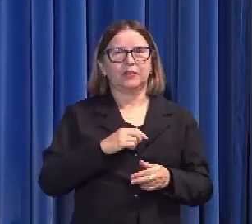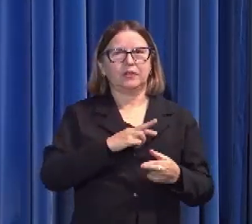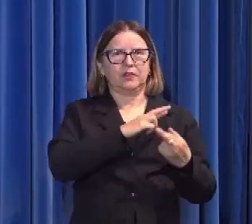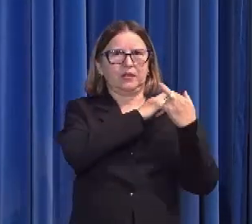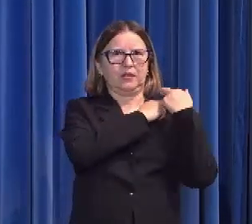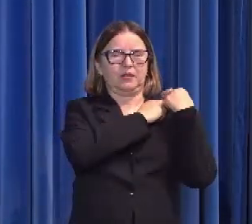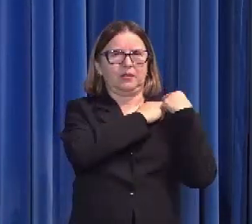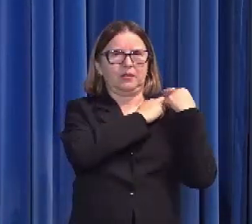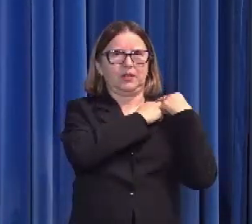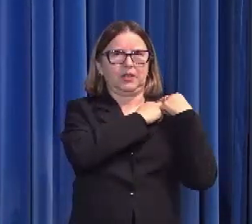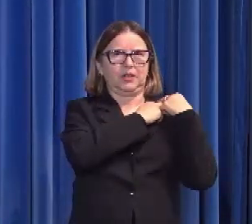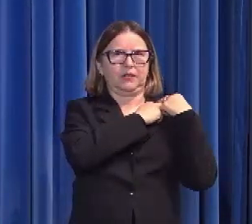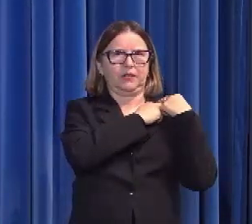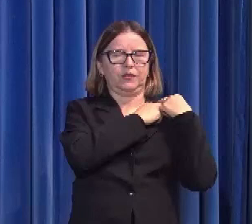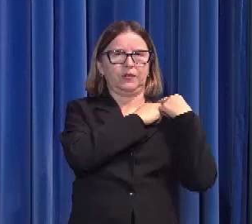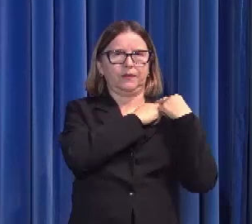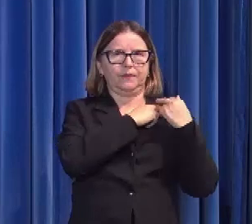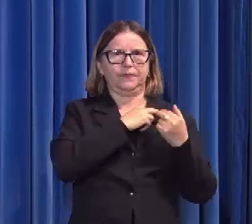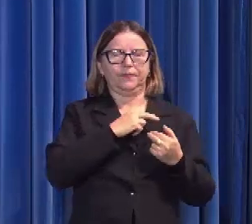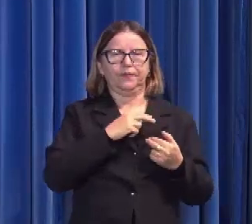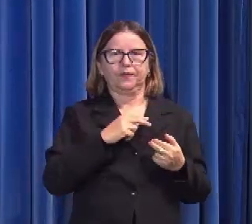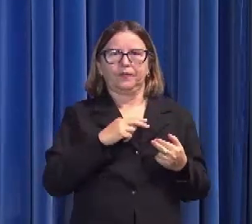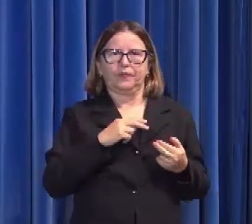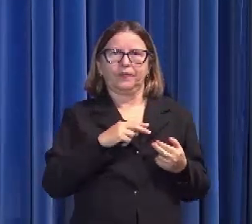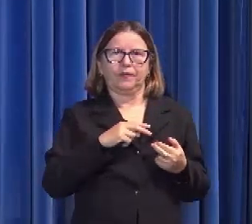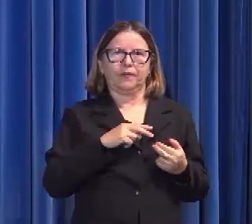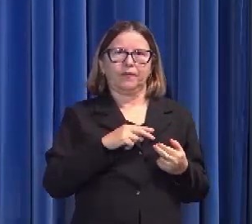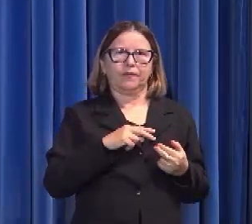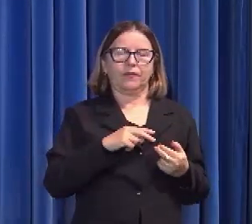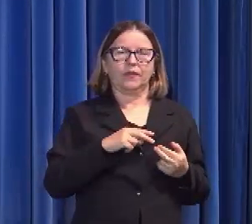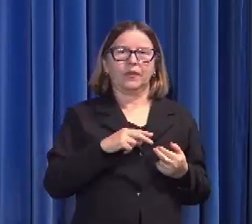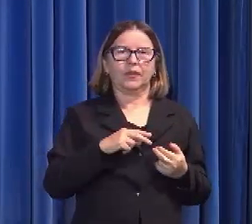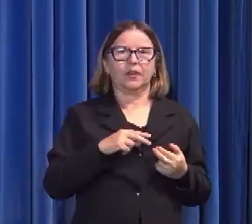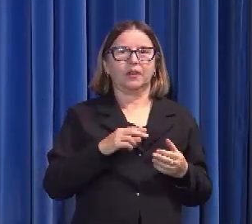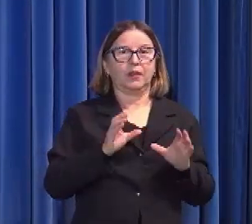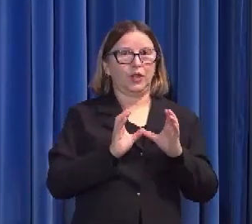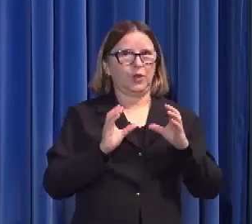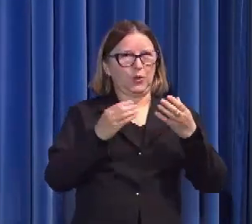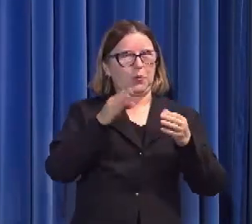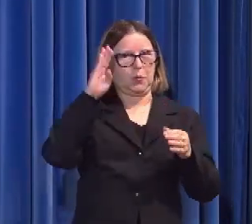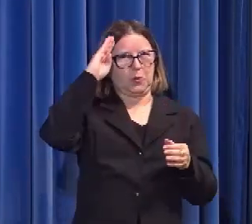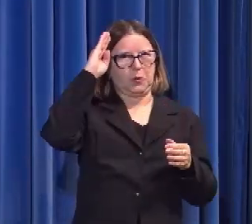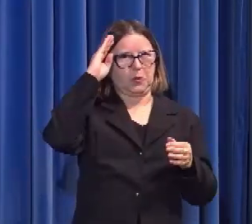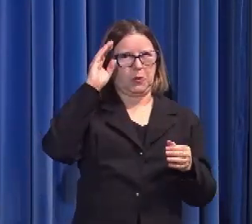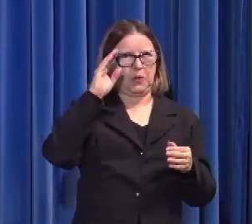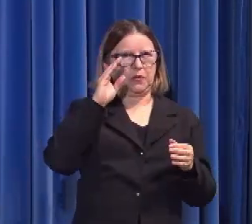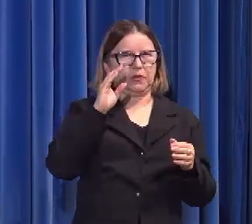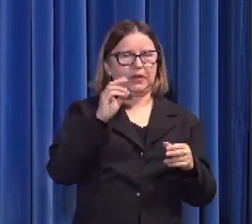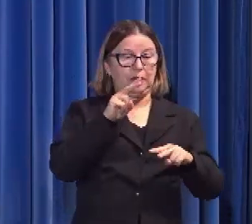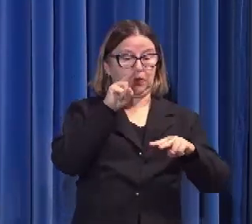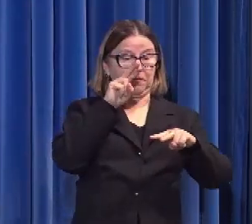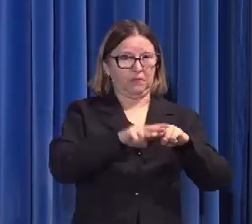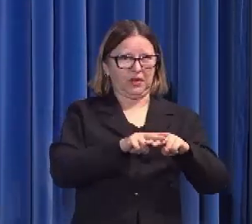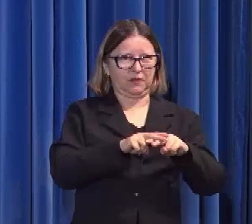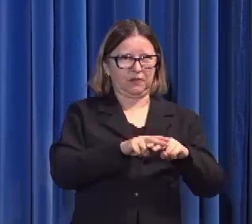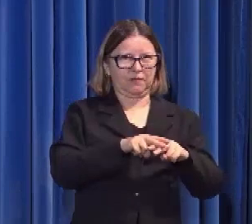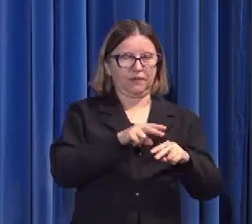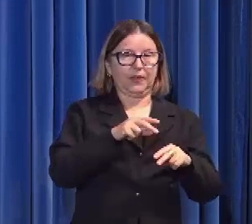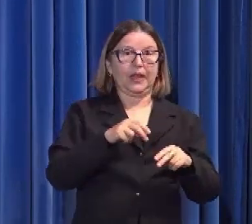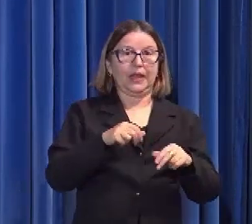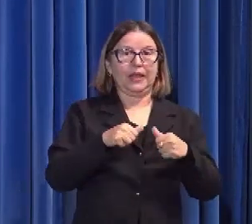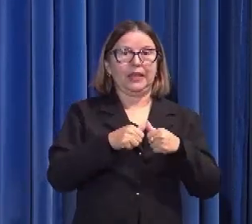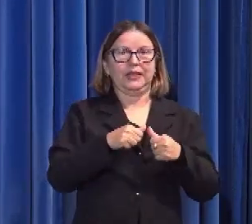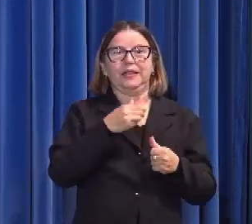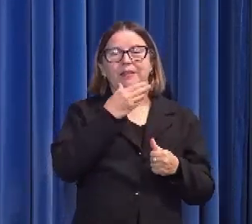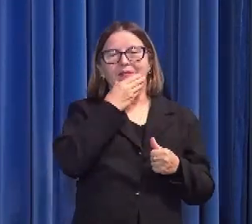de fazer a vistoria nos soldados alemães que tinham sido presos por um pelotão de soldados brasileiros e foi